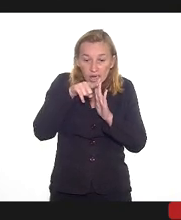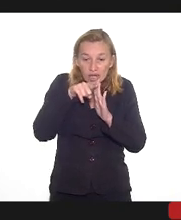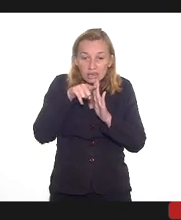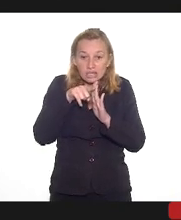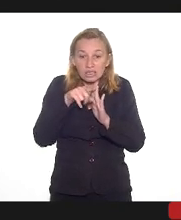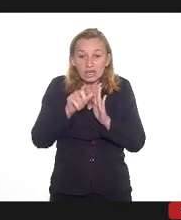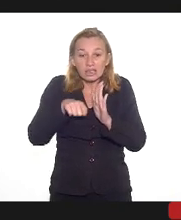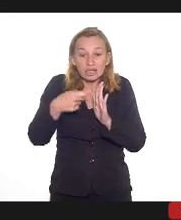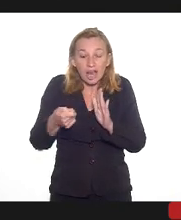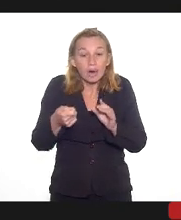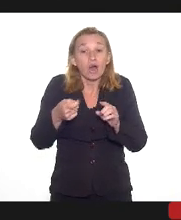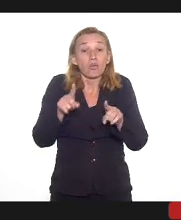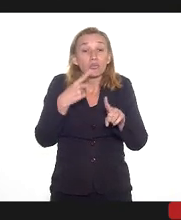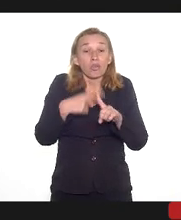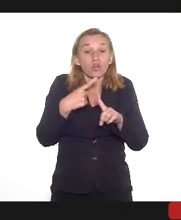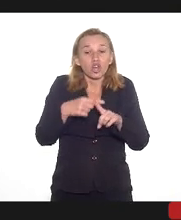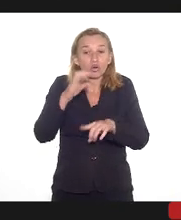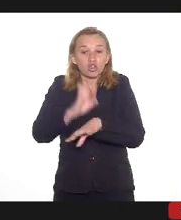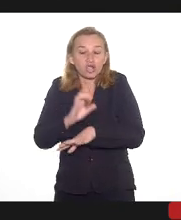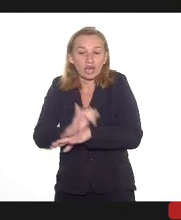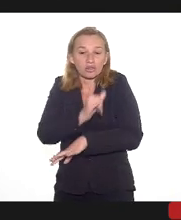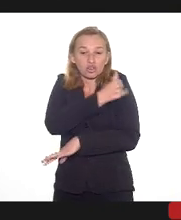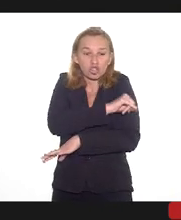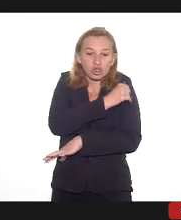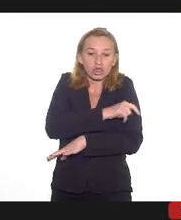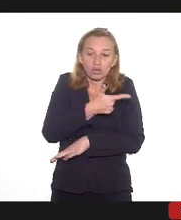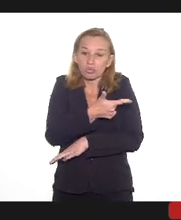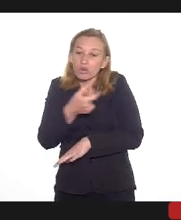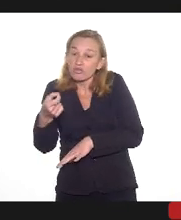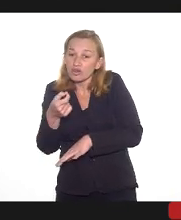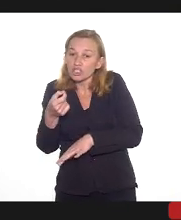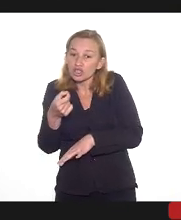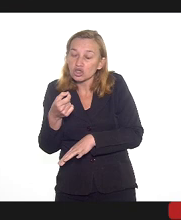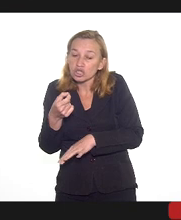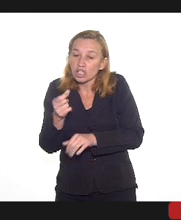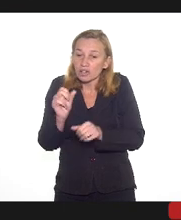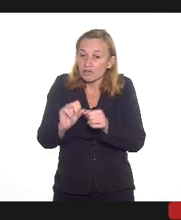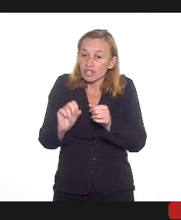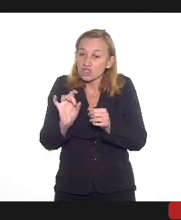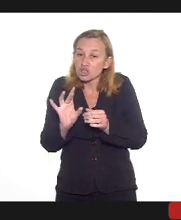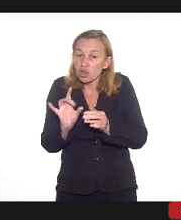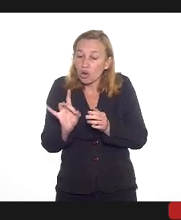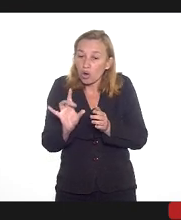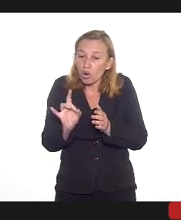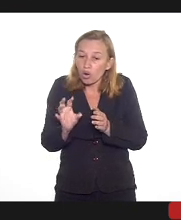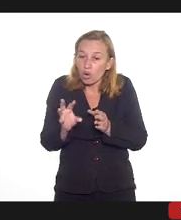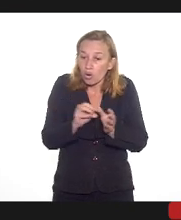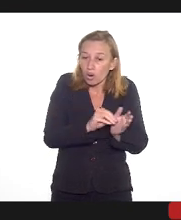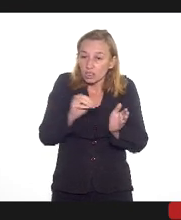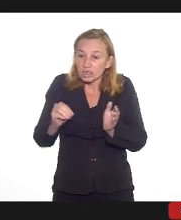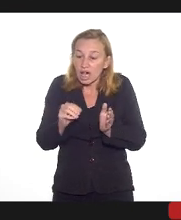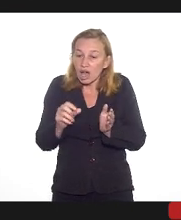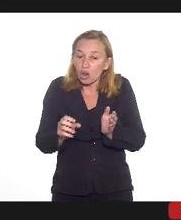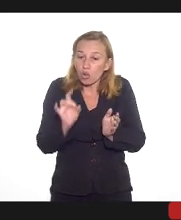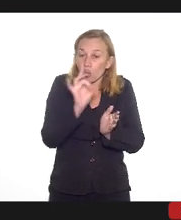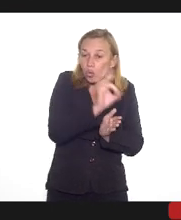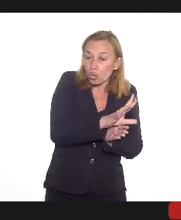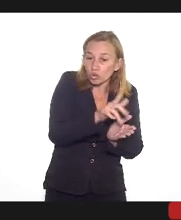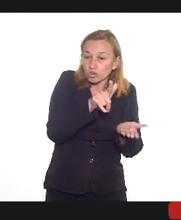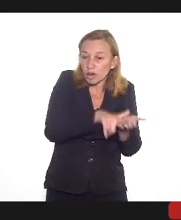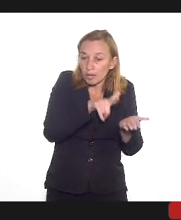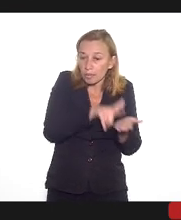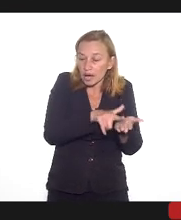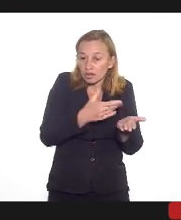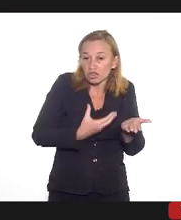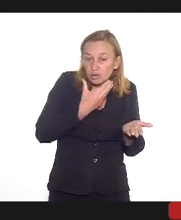dá porque o Estado do Rio de Janeiro, em 2020, ele só fez o remanejamento da última folha de dezembro, que estava sendo